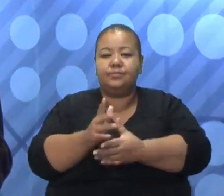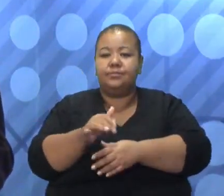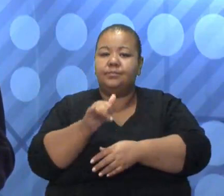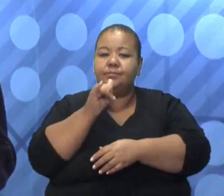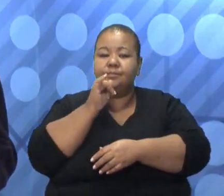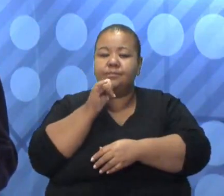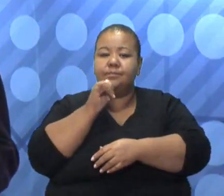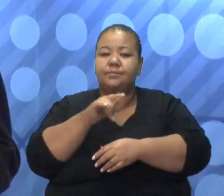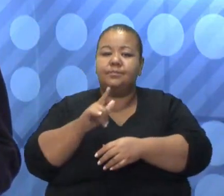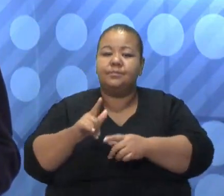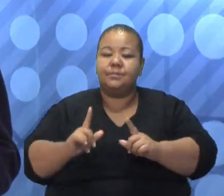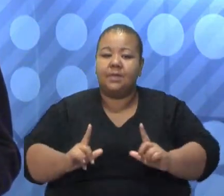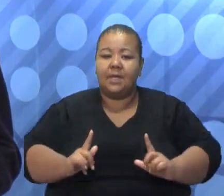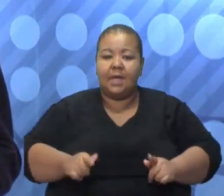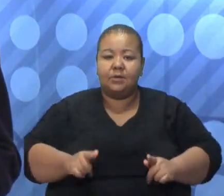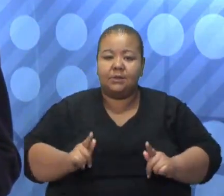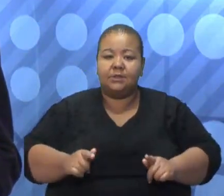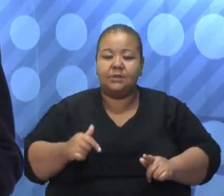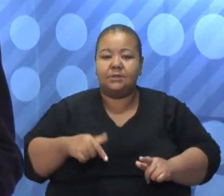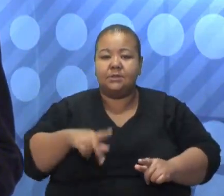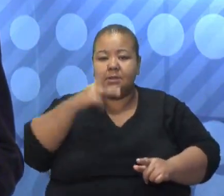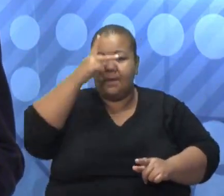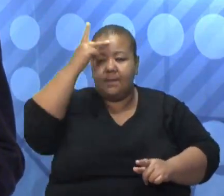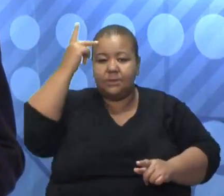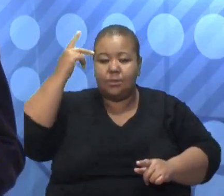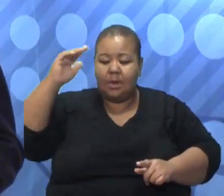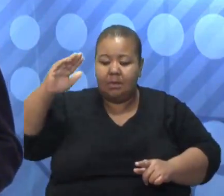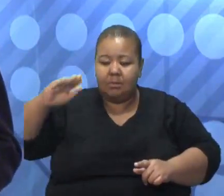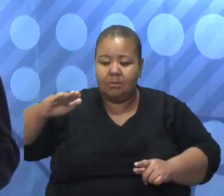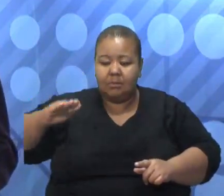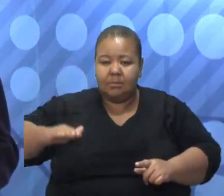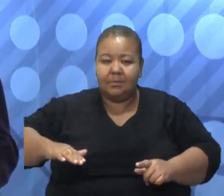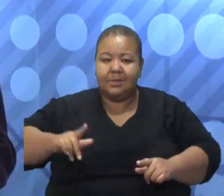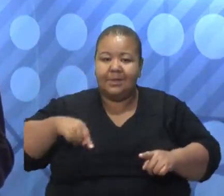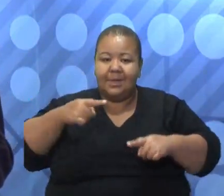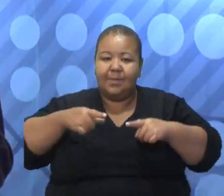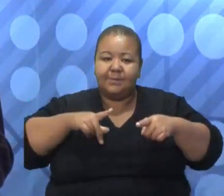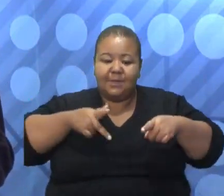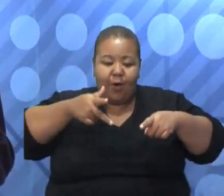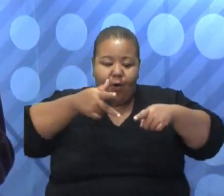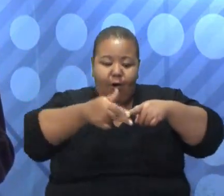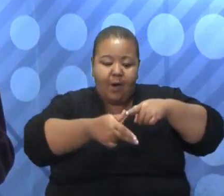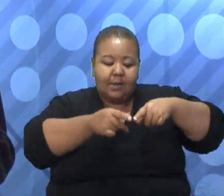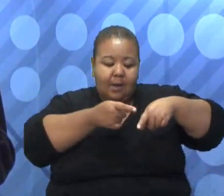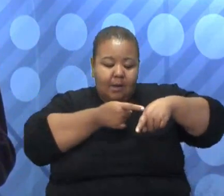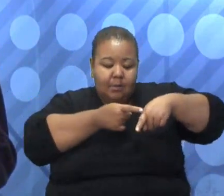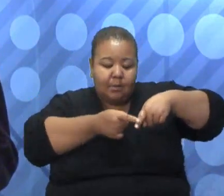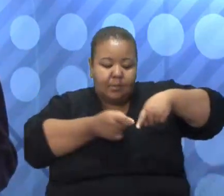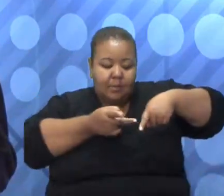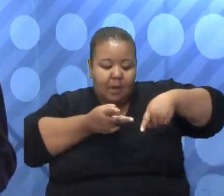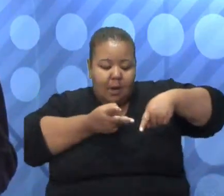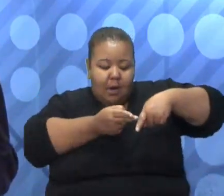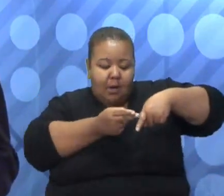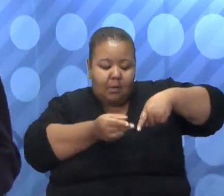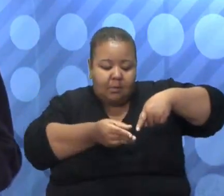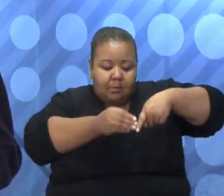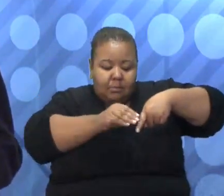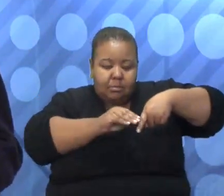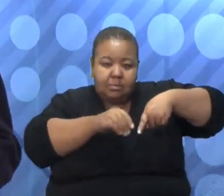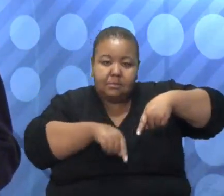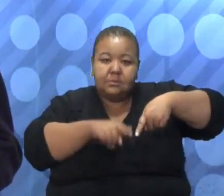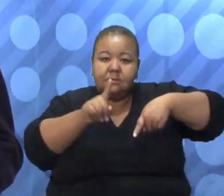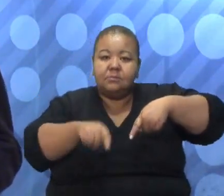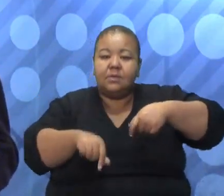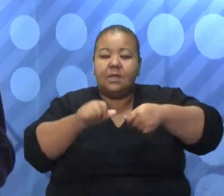Por exemplo, calça jeans. Né, normalmente pessoas mais baixas geralmente têm que fazer a barra, porque ele é feito por um padrão médio de um brasileiro